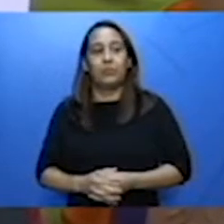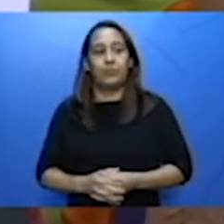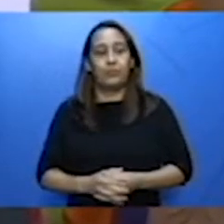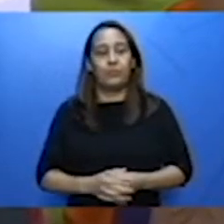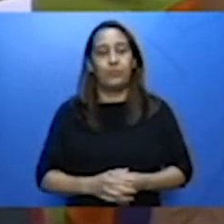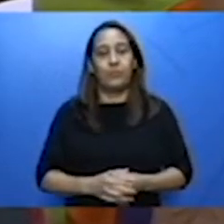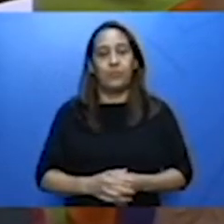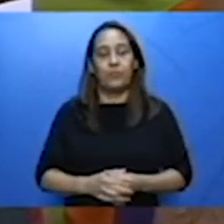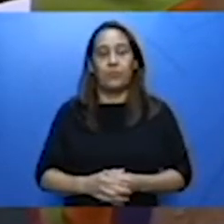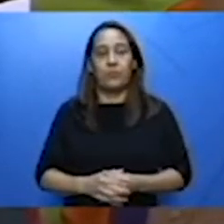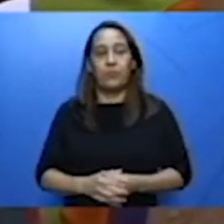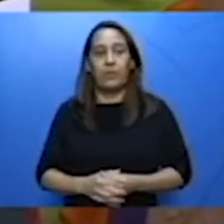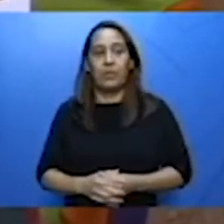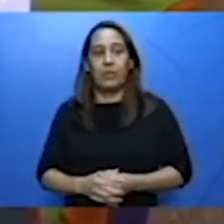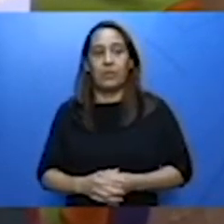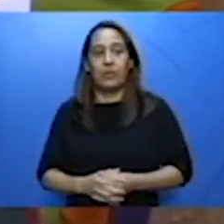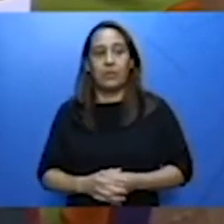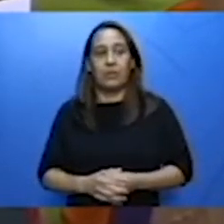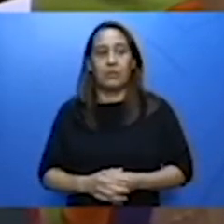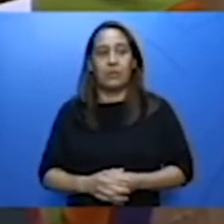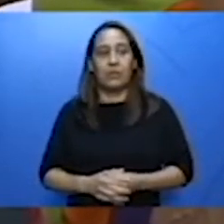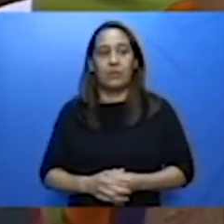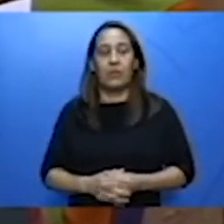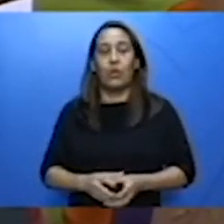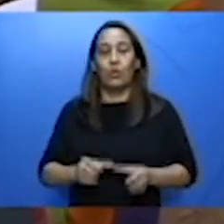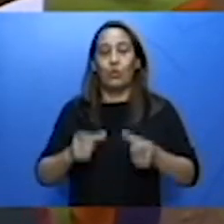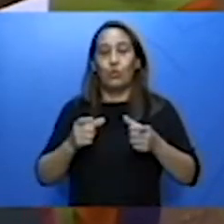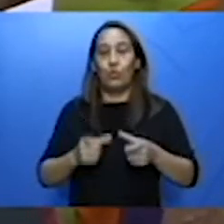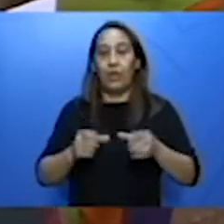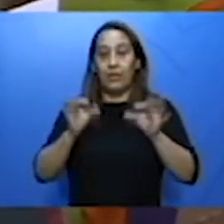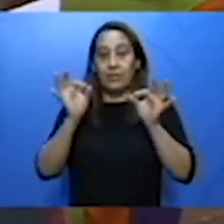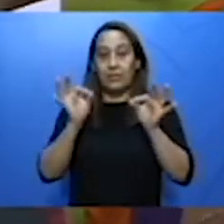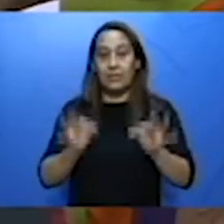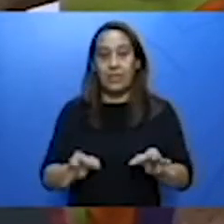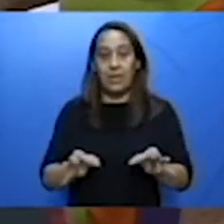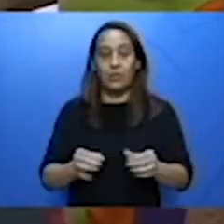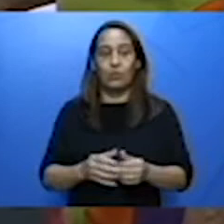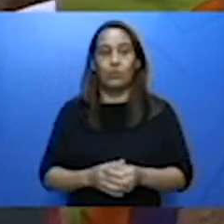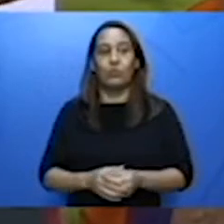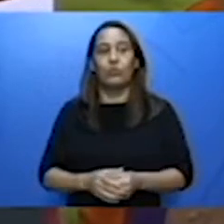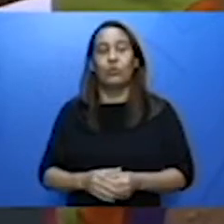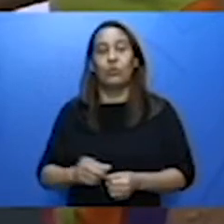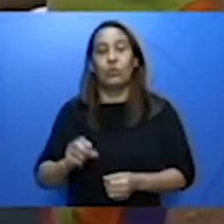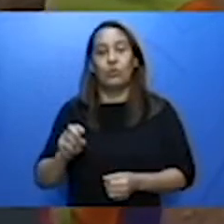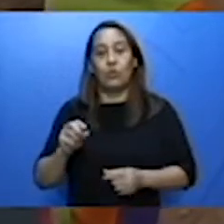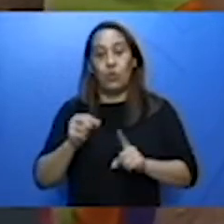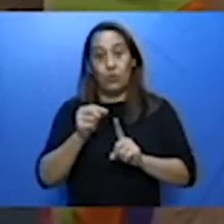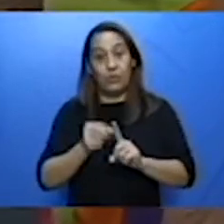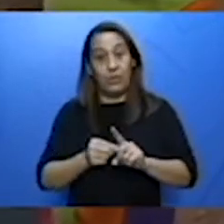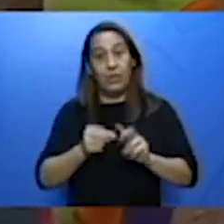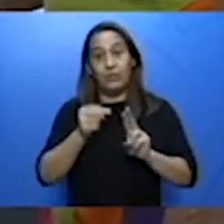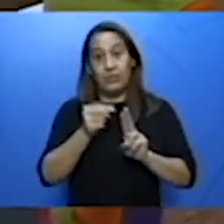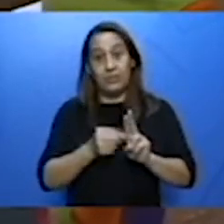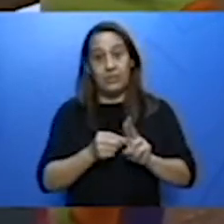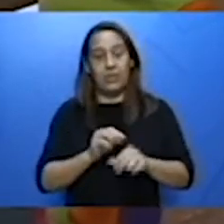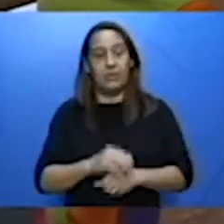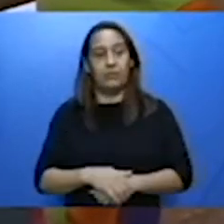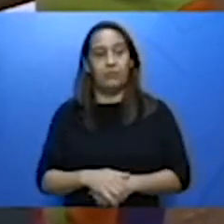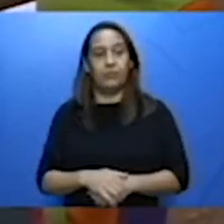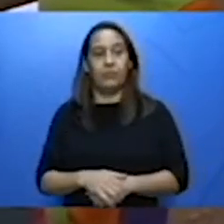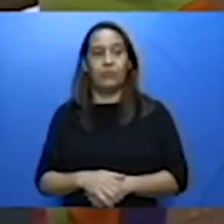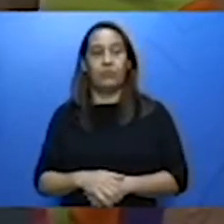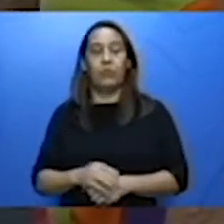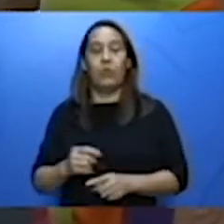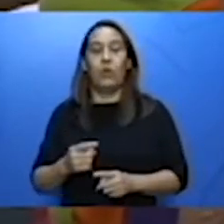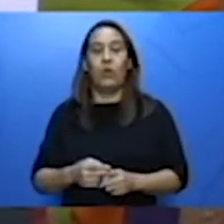é essa casinha aqui, olha. Então ele vem aqui. 5 não é unidade? Então ele vem aqui. Porque o